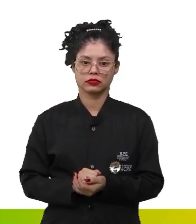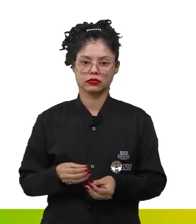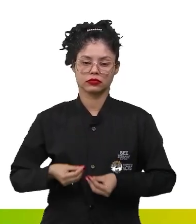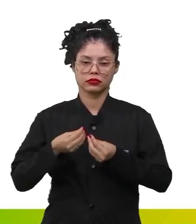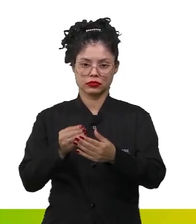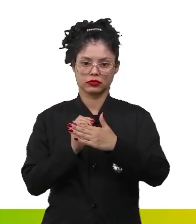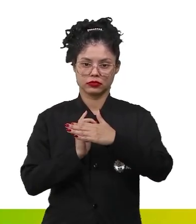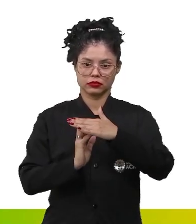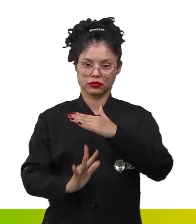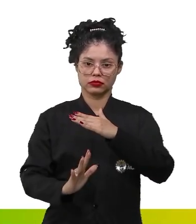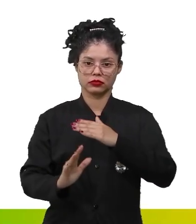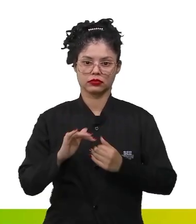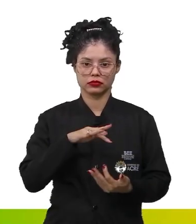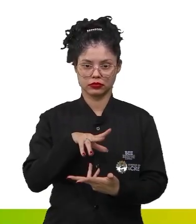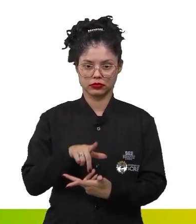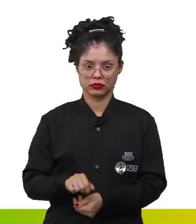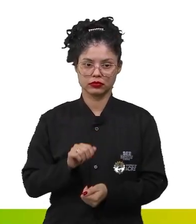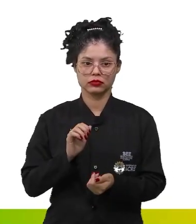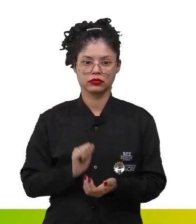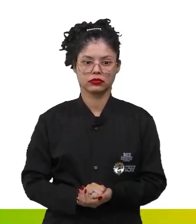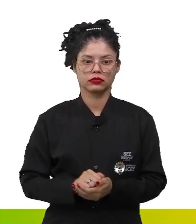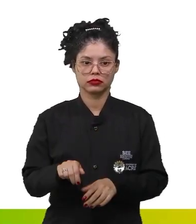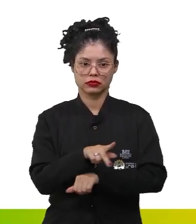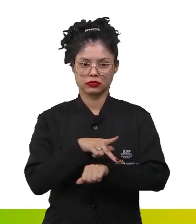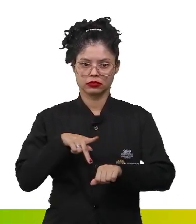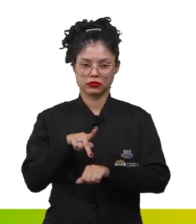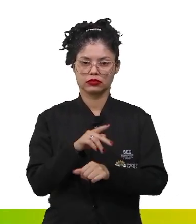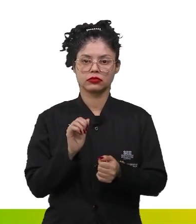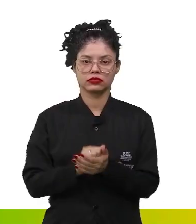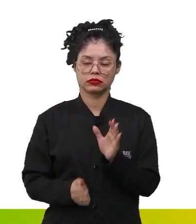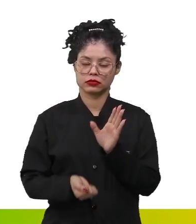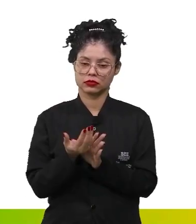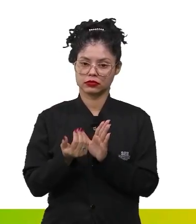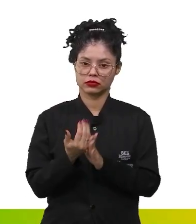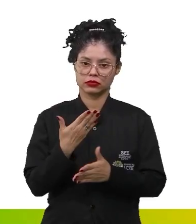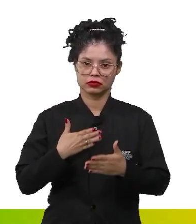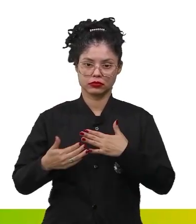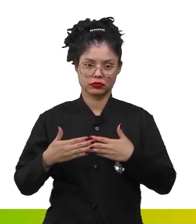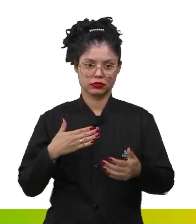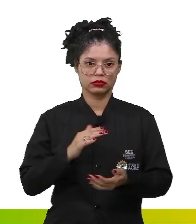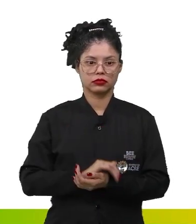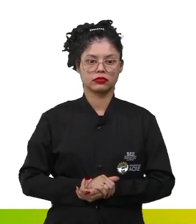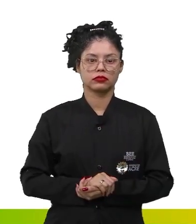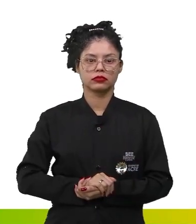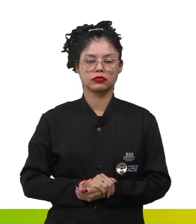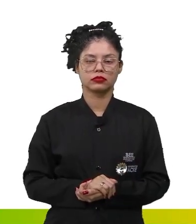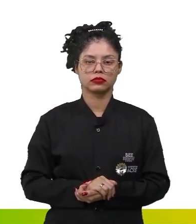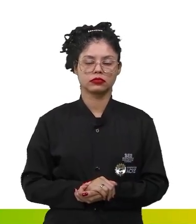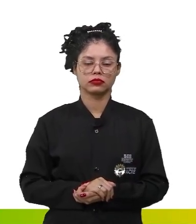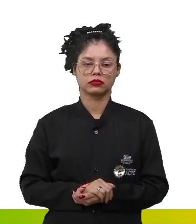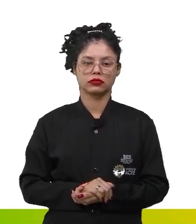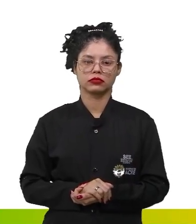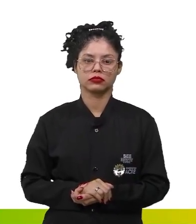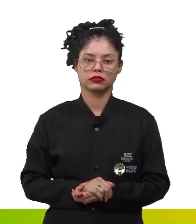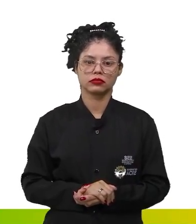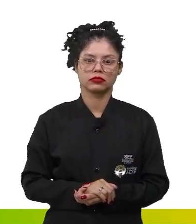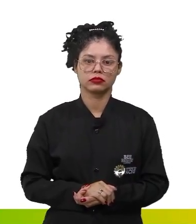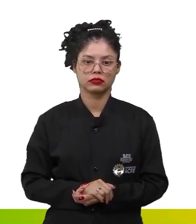tratamento dispensado aos imigrantes no mundo independem de seus países de